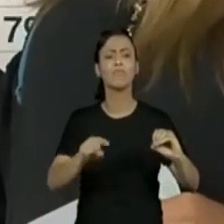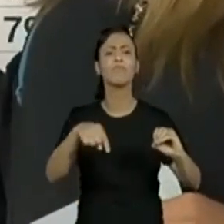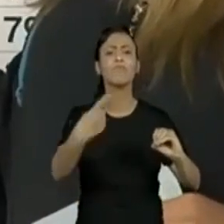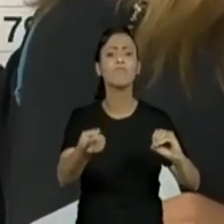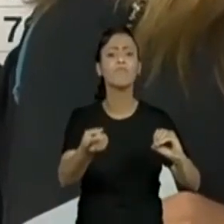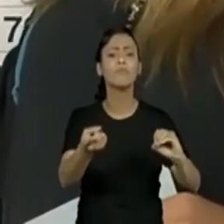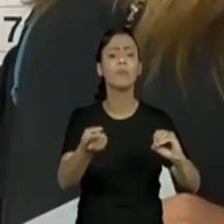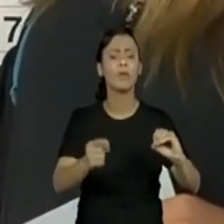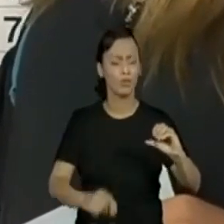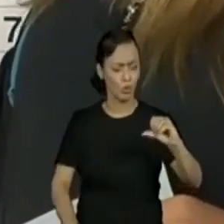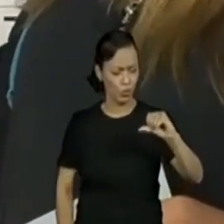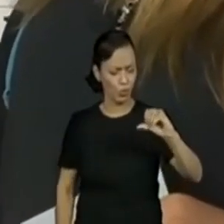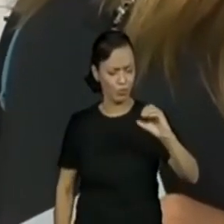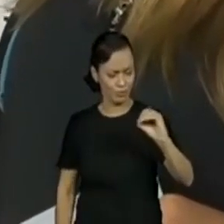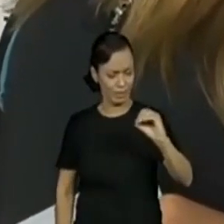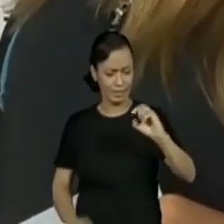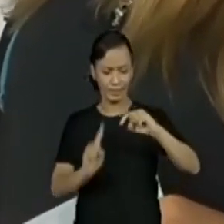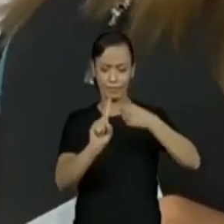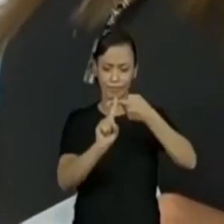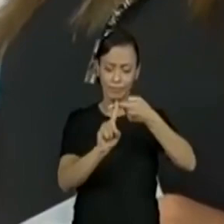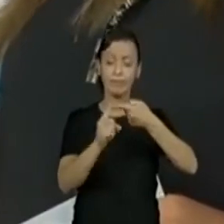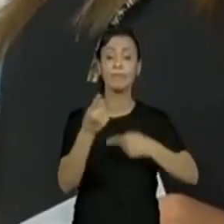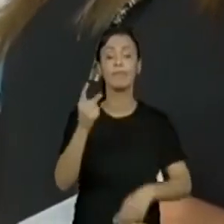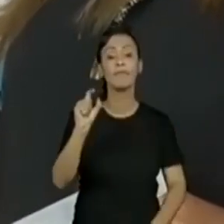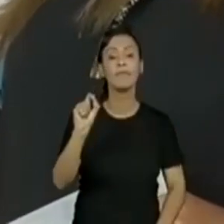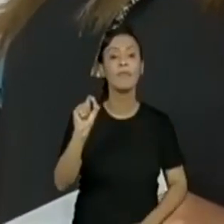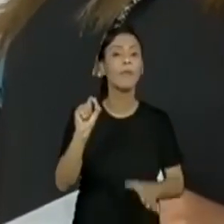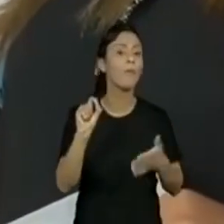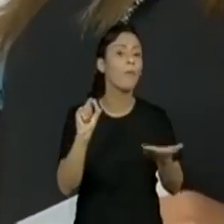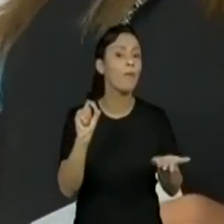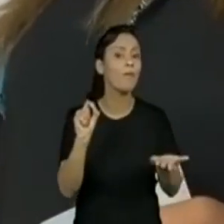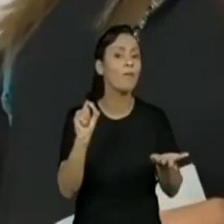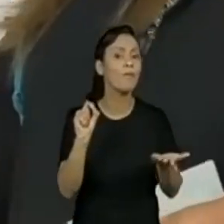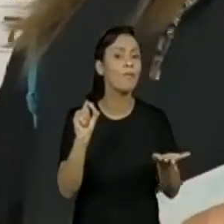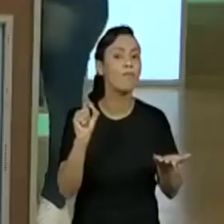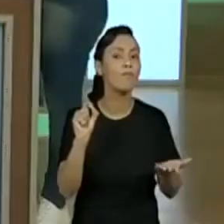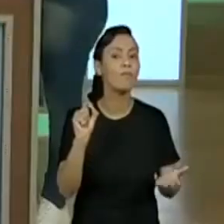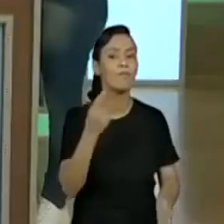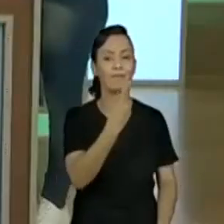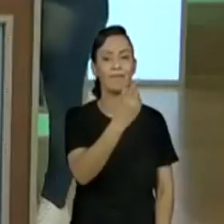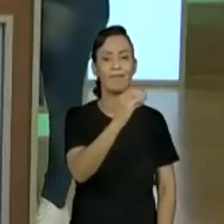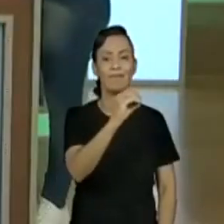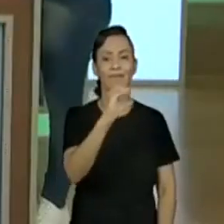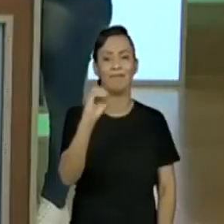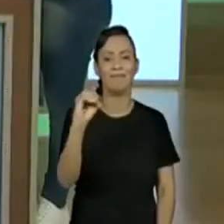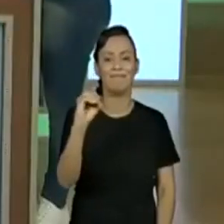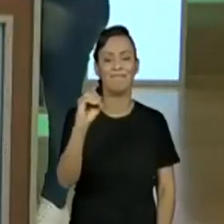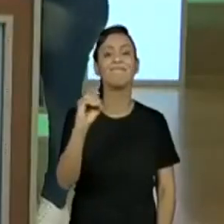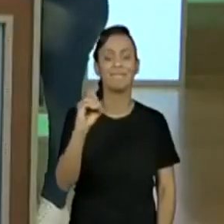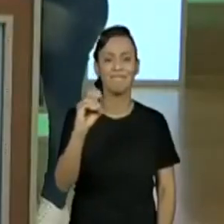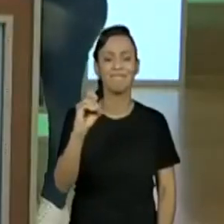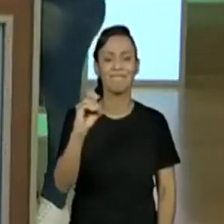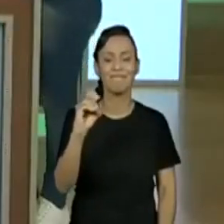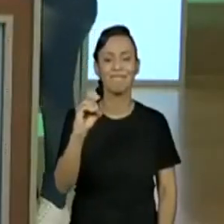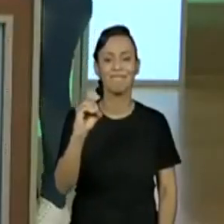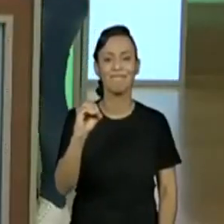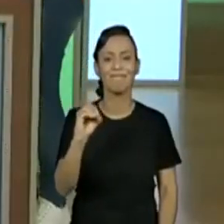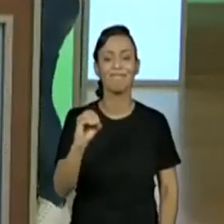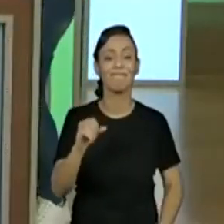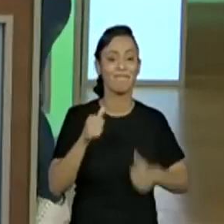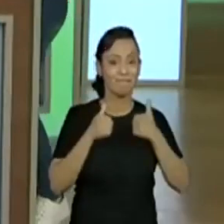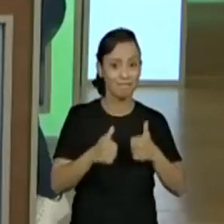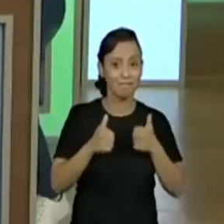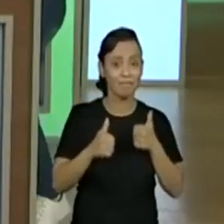aqui? Se eu fosse colocar mais 10, eu já passaria a ter uma centena ou 100 unidades. Então